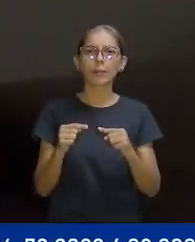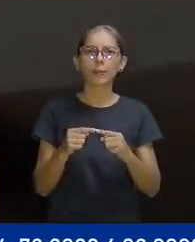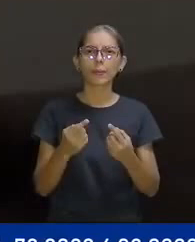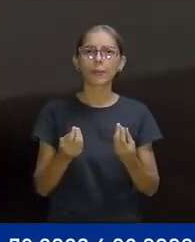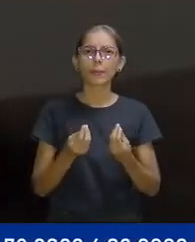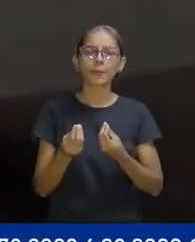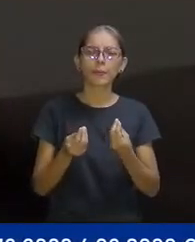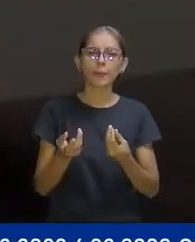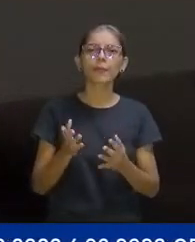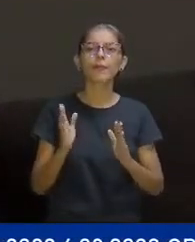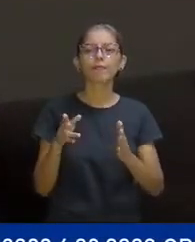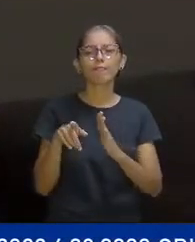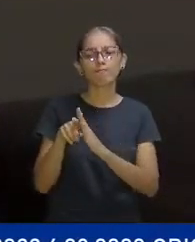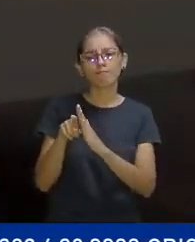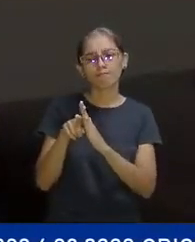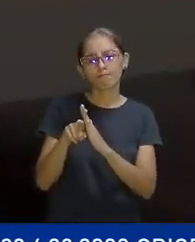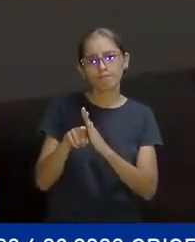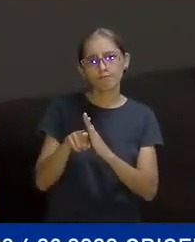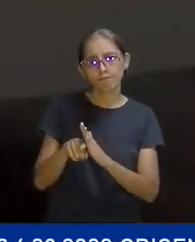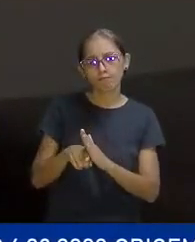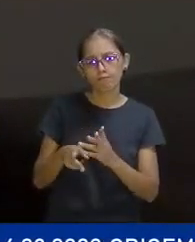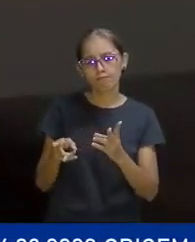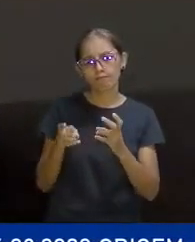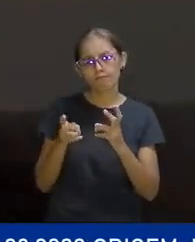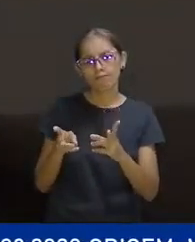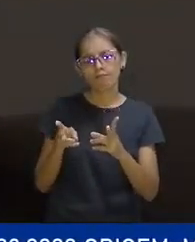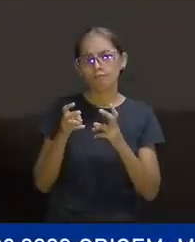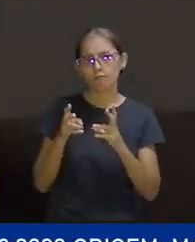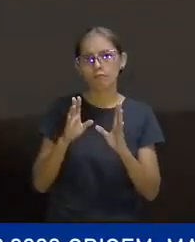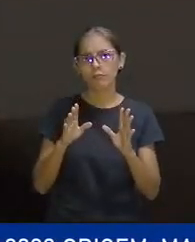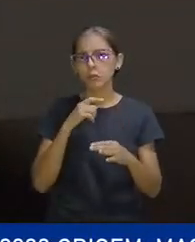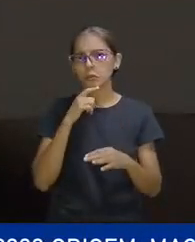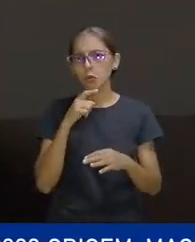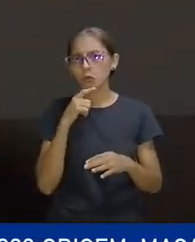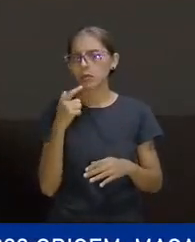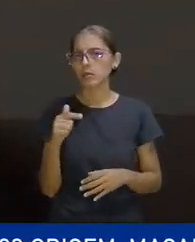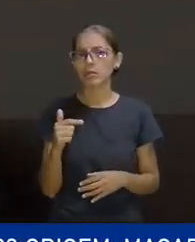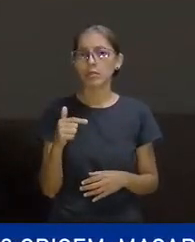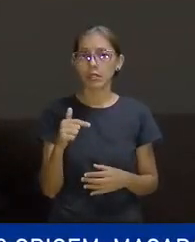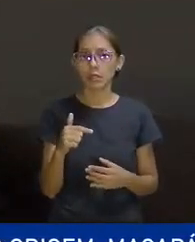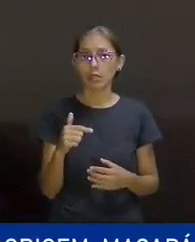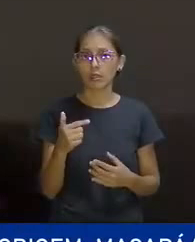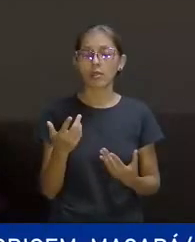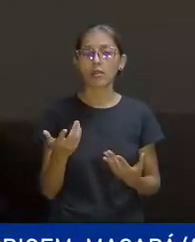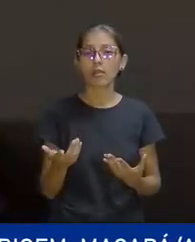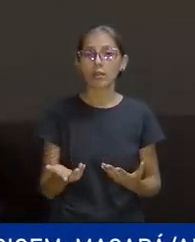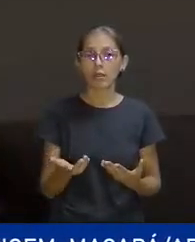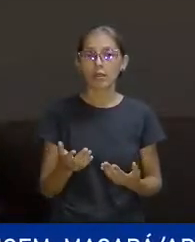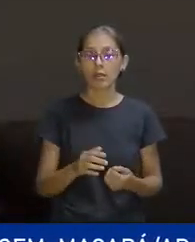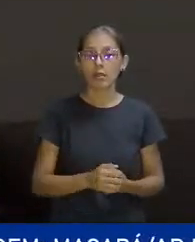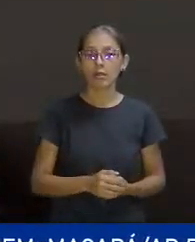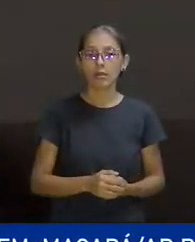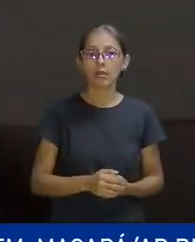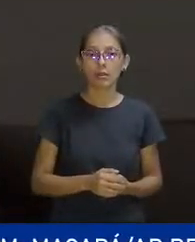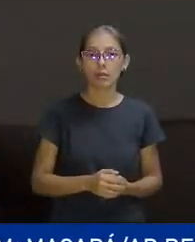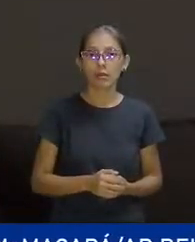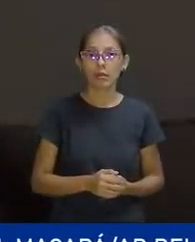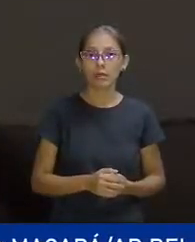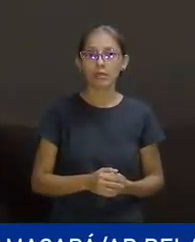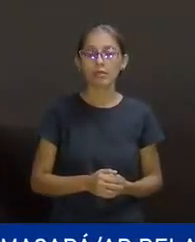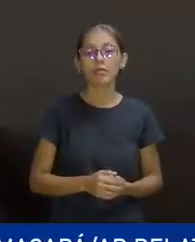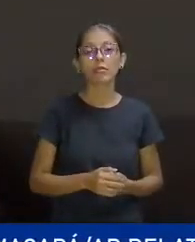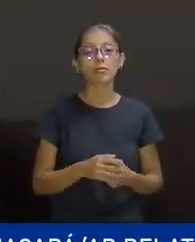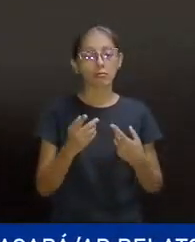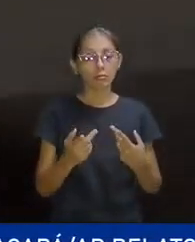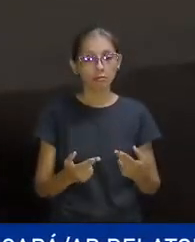foi bem analisado por esta corte e não há nenhuma dúvida, senhor presidente, em acompanhar a eminente relatora